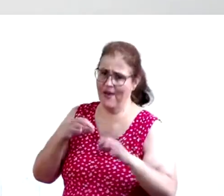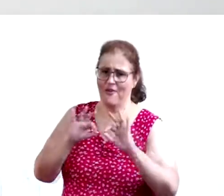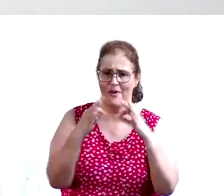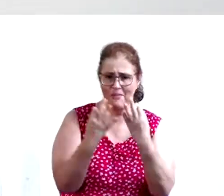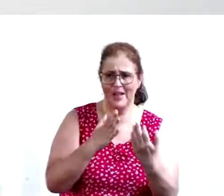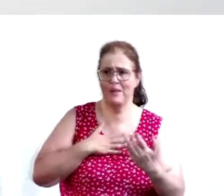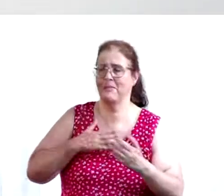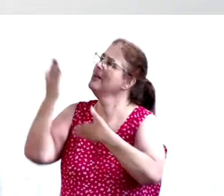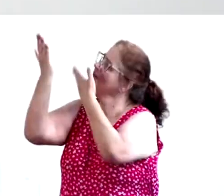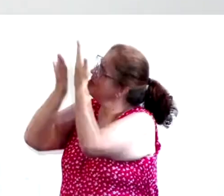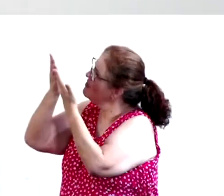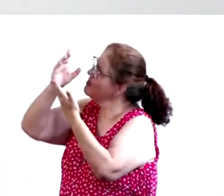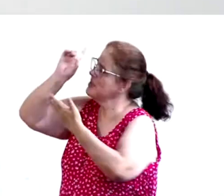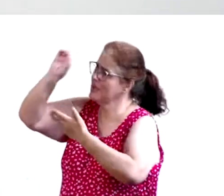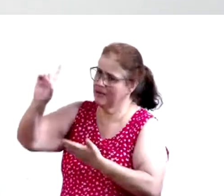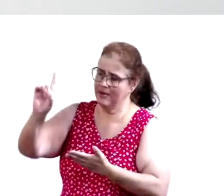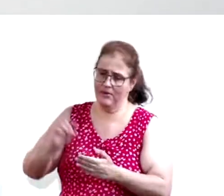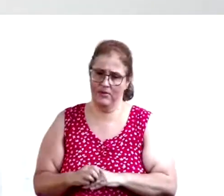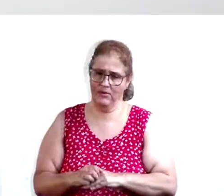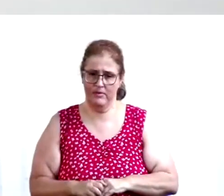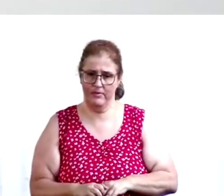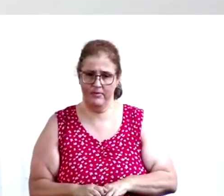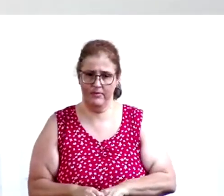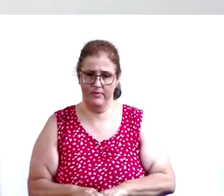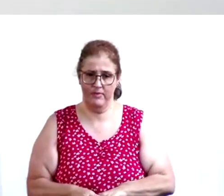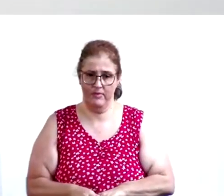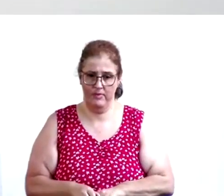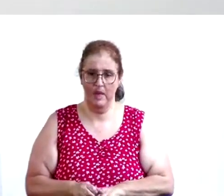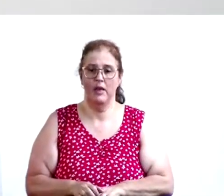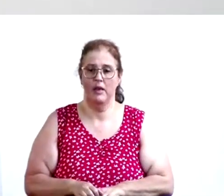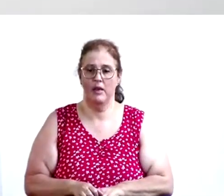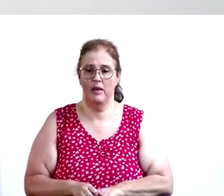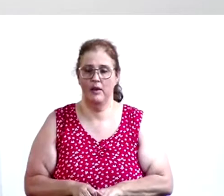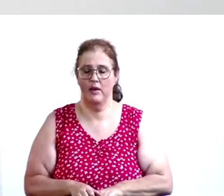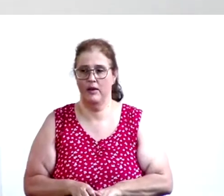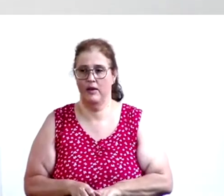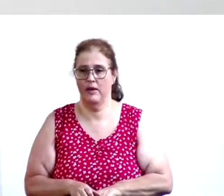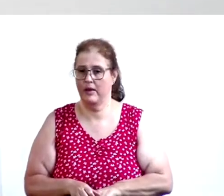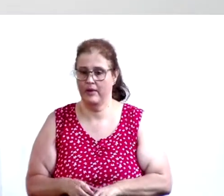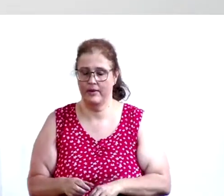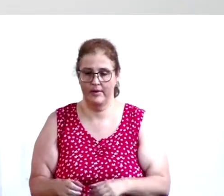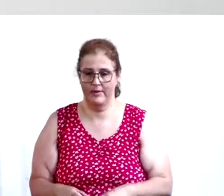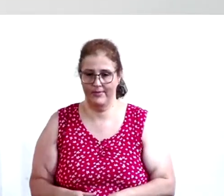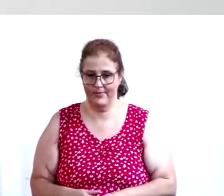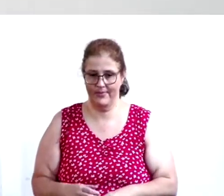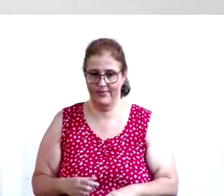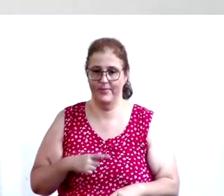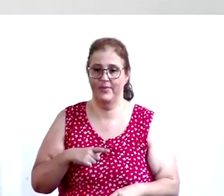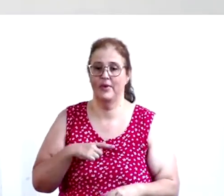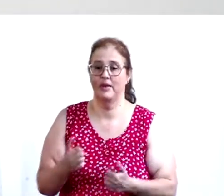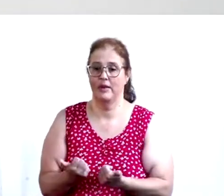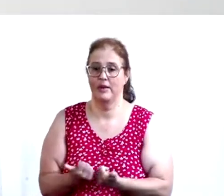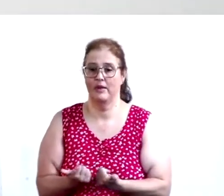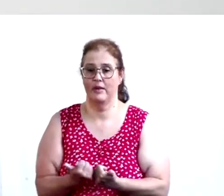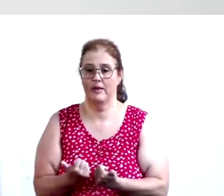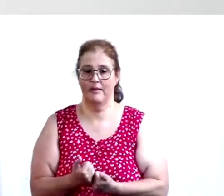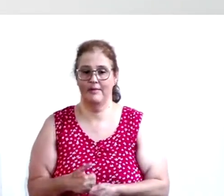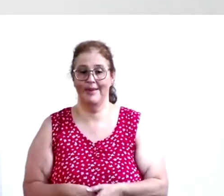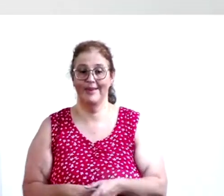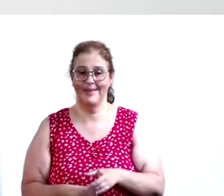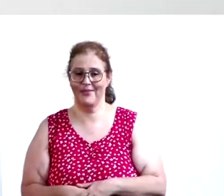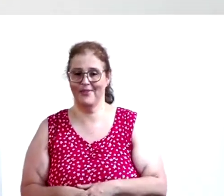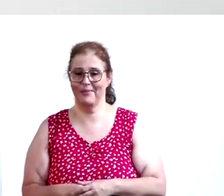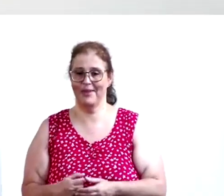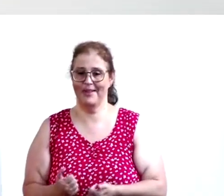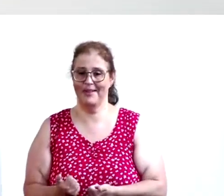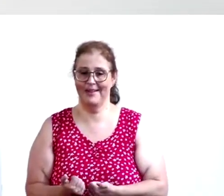Senhor. Aí, nova reuniãozinha, eles vão, conversam entre os príncipes de novo e voltam e dizem, Josué, agora a gente entendeu, é só o